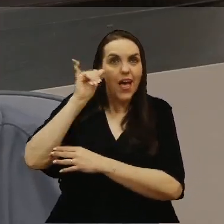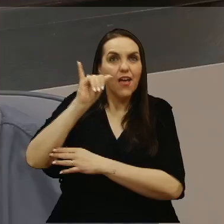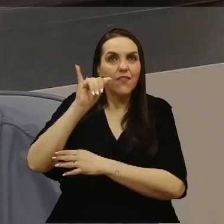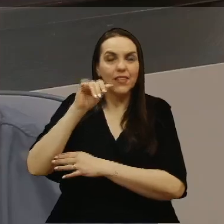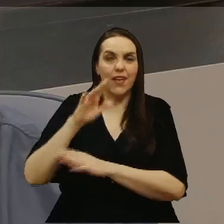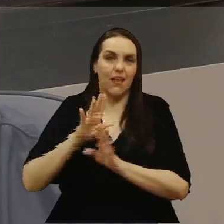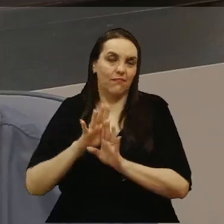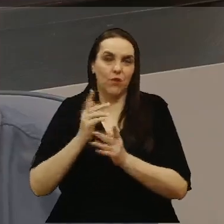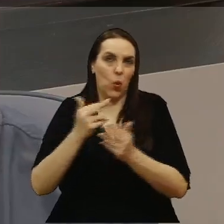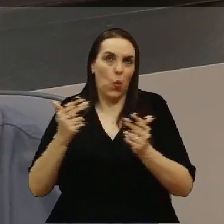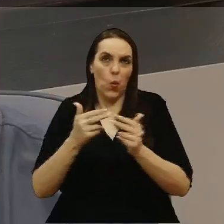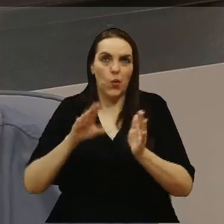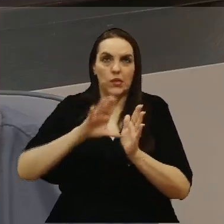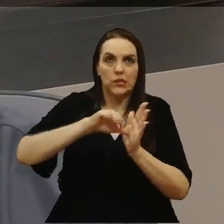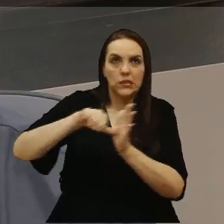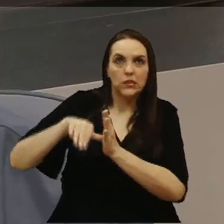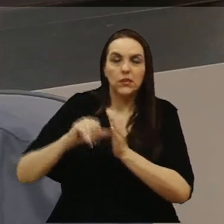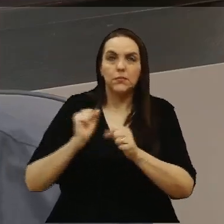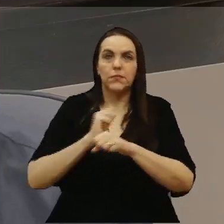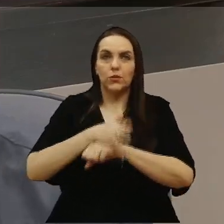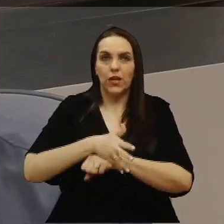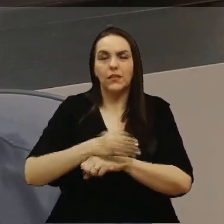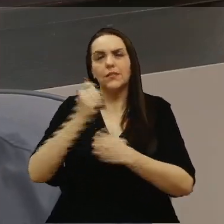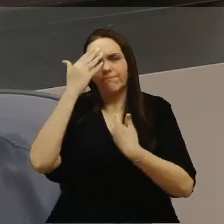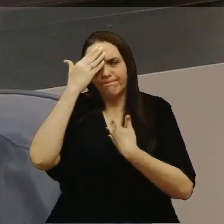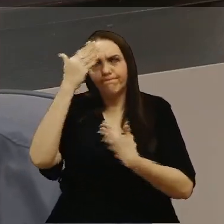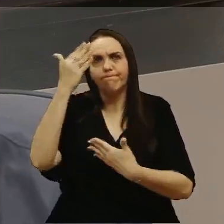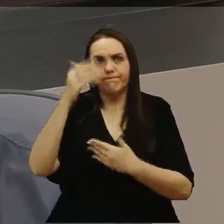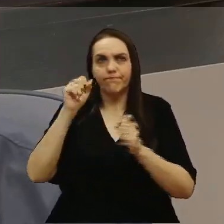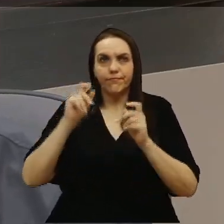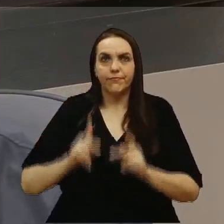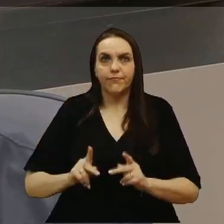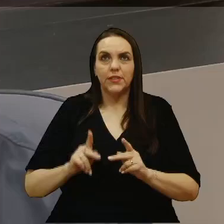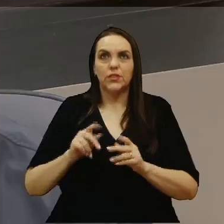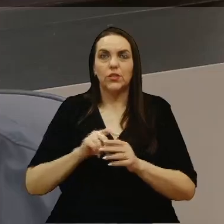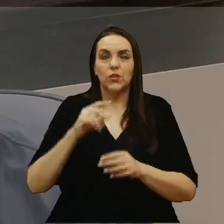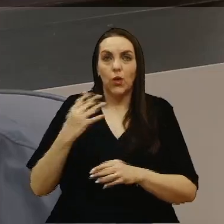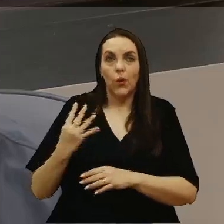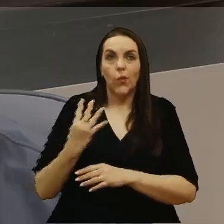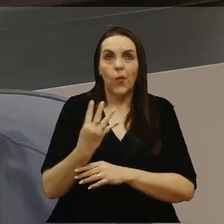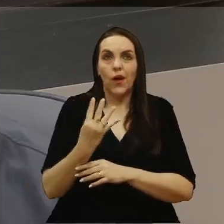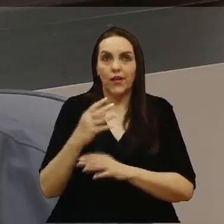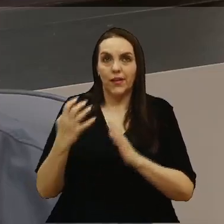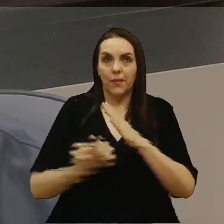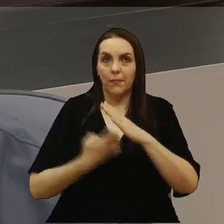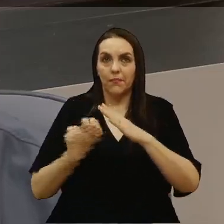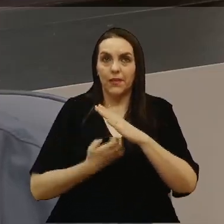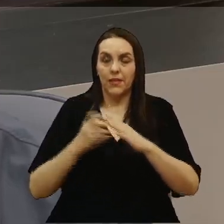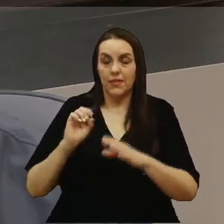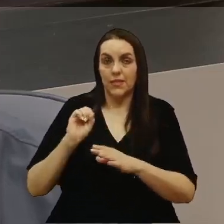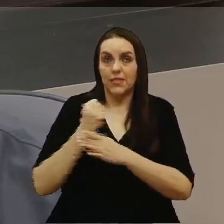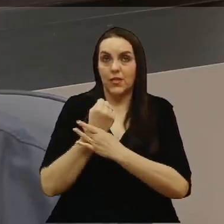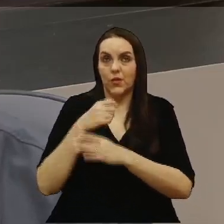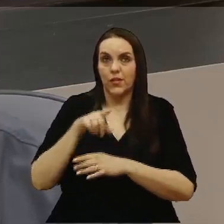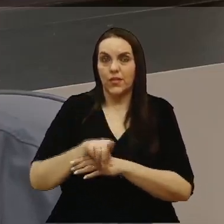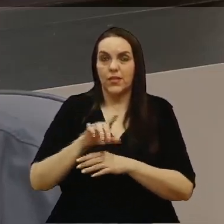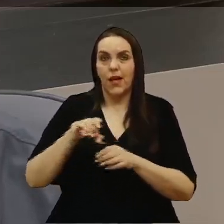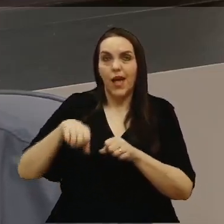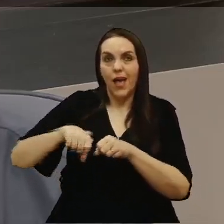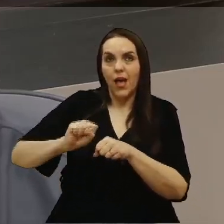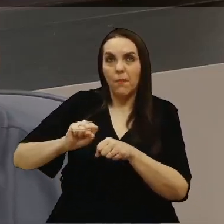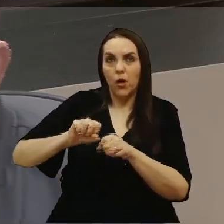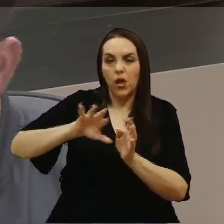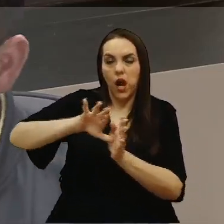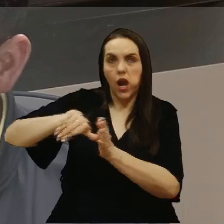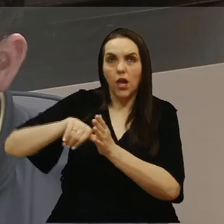inibindo aqui muitos furtos na madrugada. Então, agradecer o pessoal aqui que envolveu 4 empresas de segurança, onde recuperaram uma moto roubada no 1º de maio,